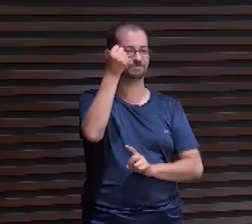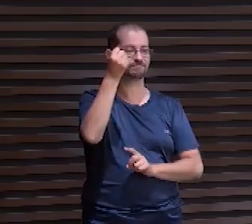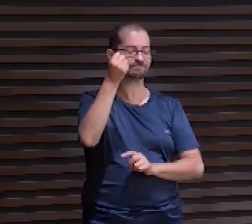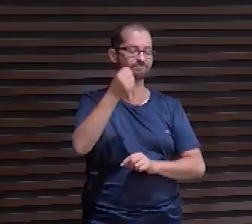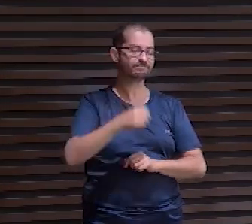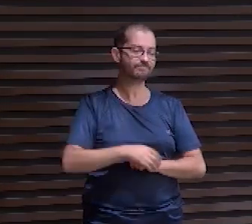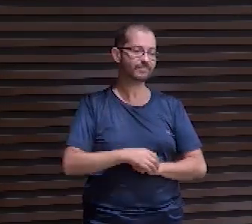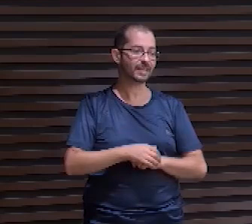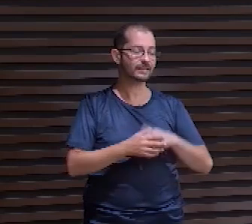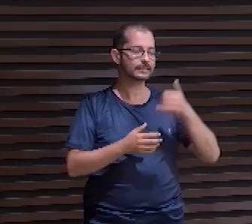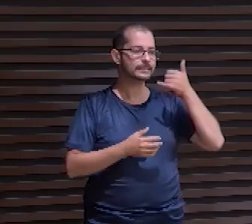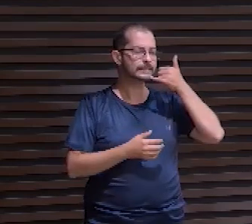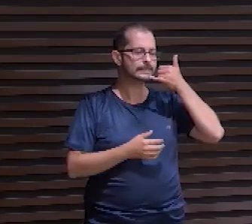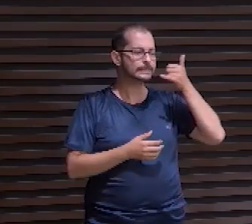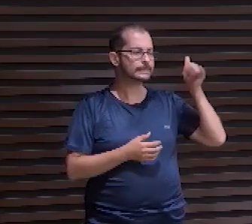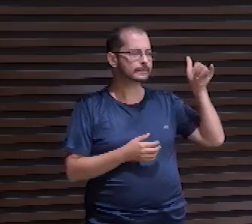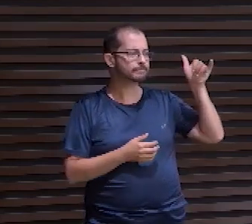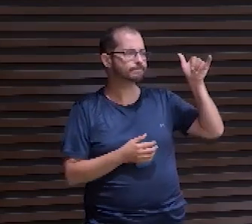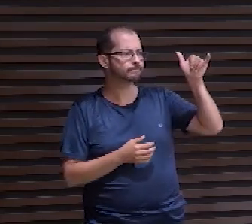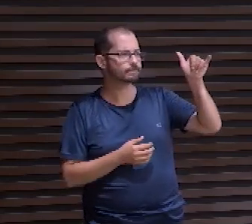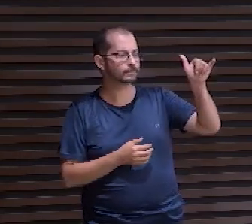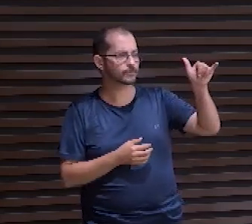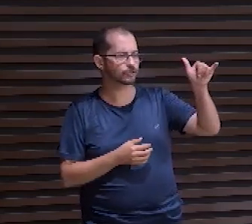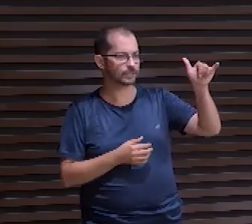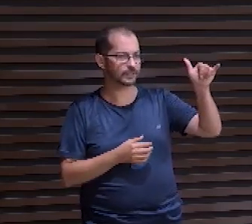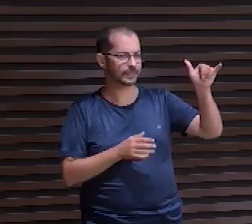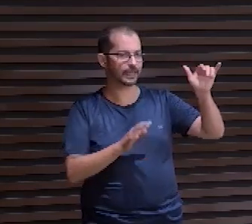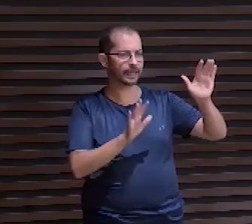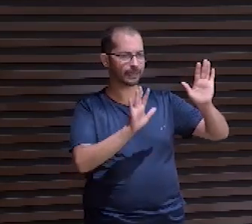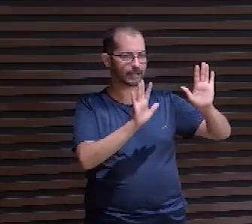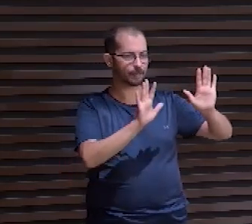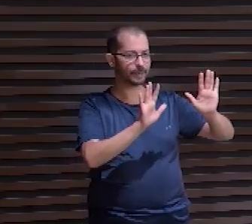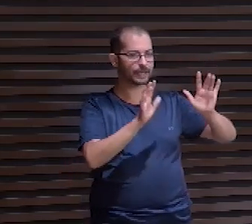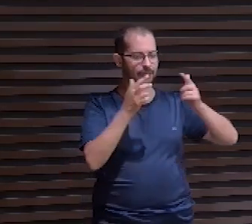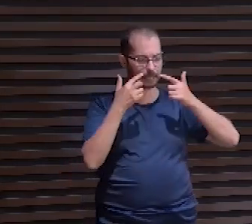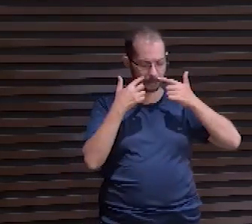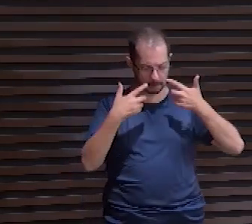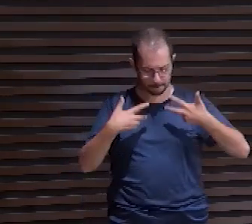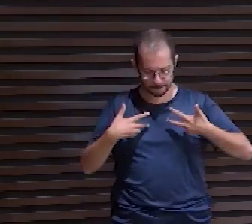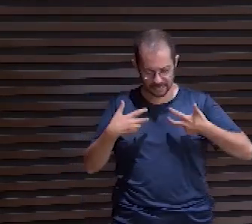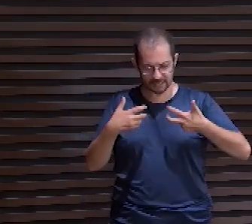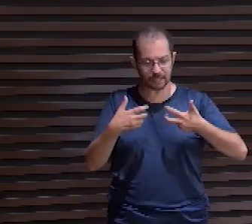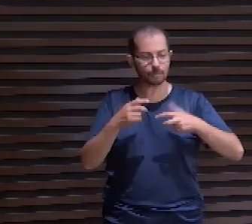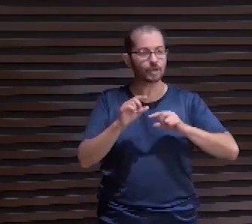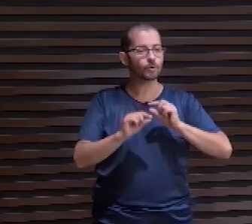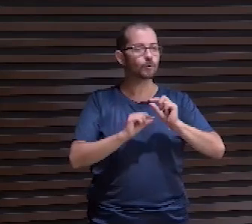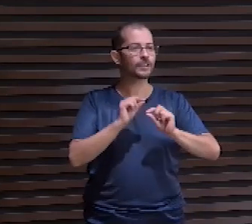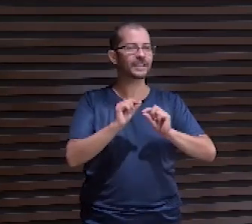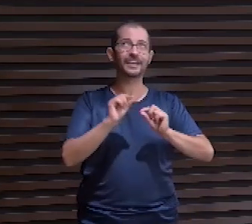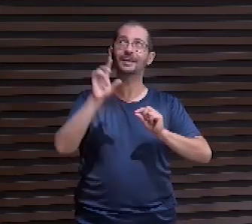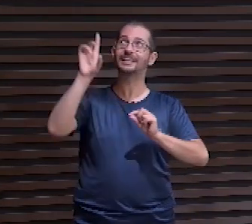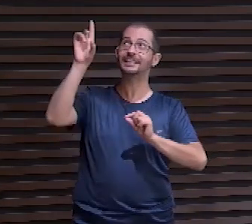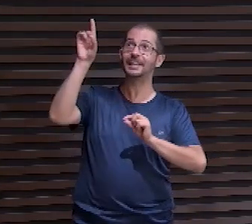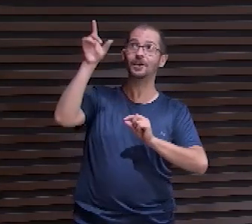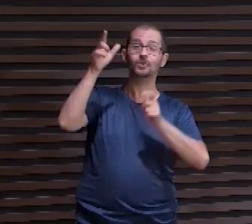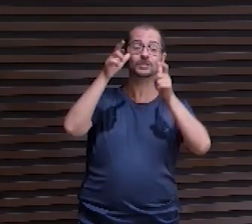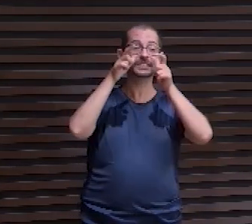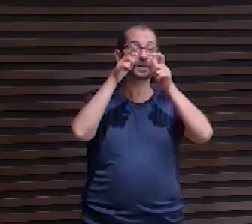da cabine com uma clara percepção sobre o interesse de nosso Pai